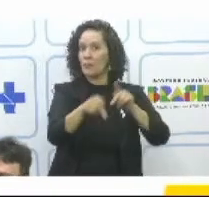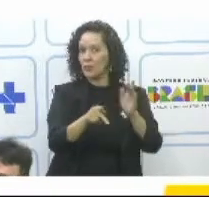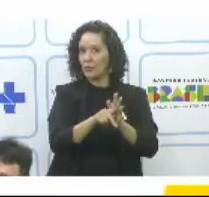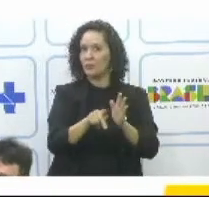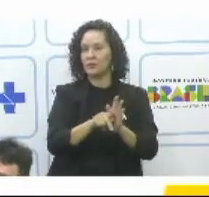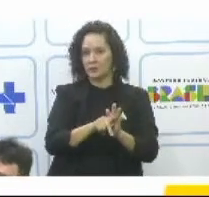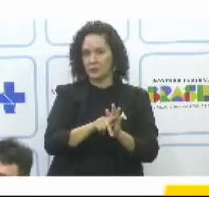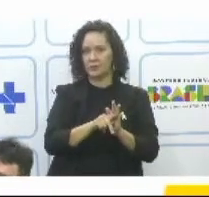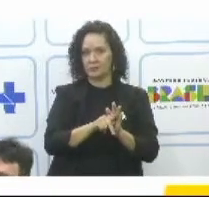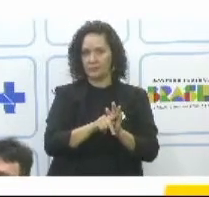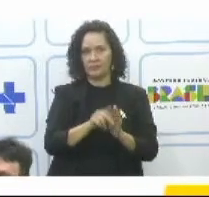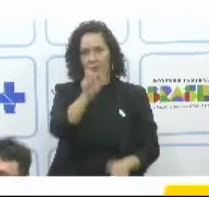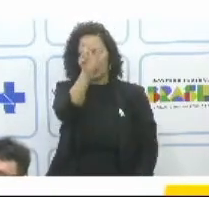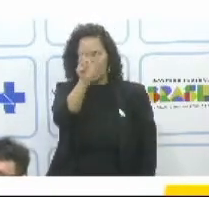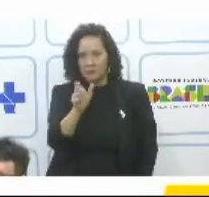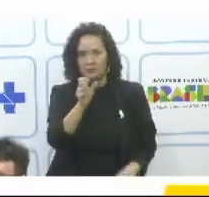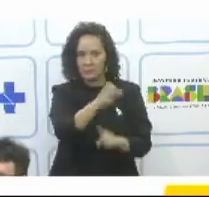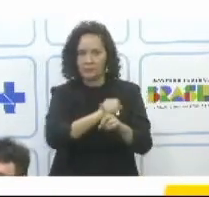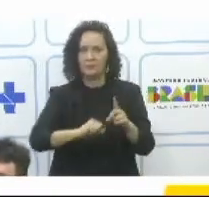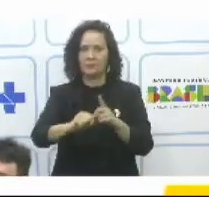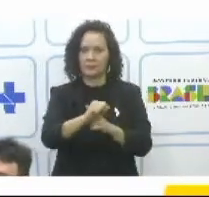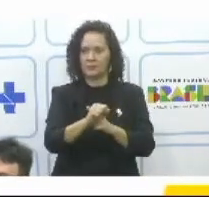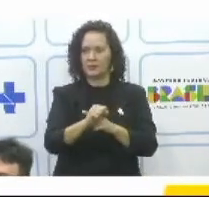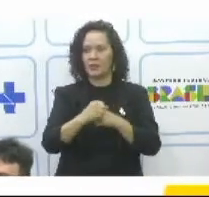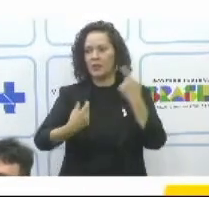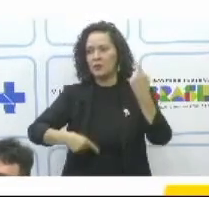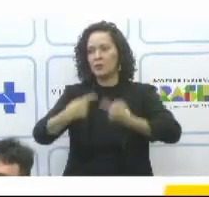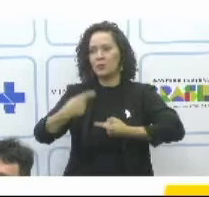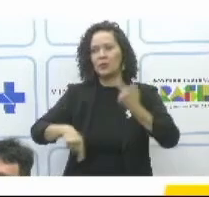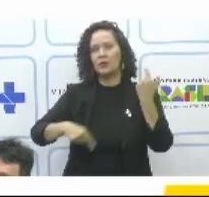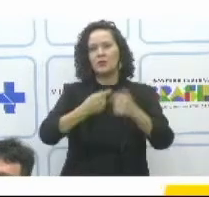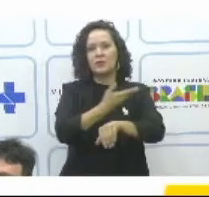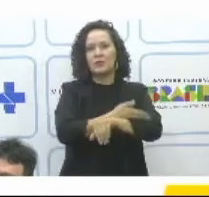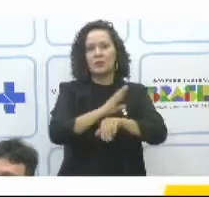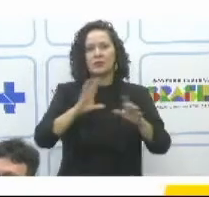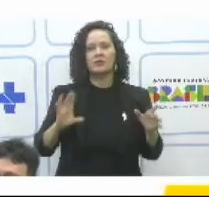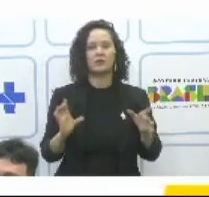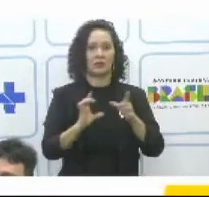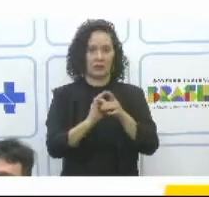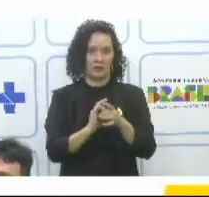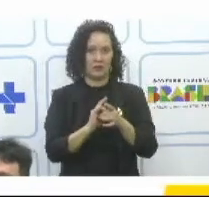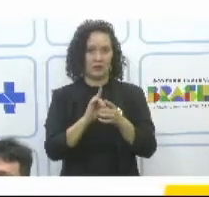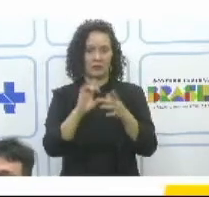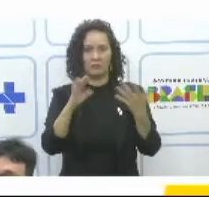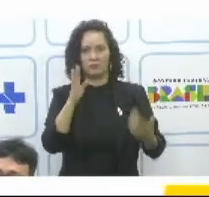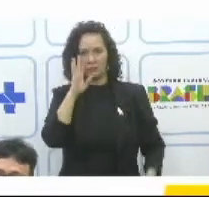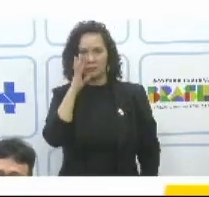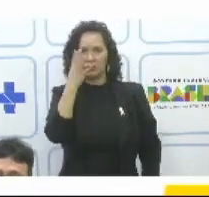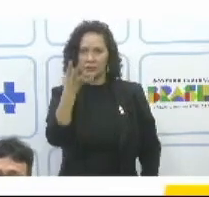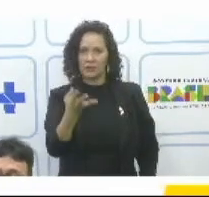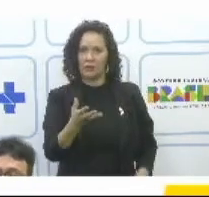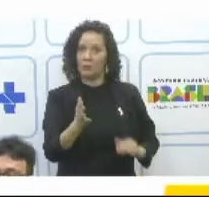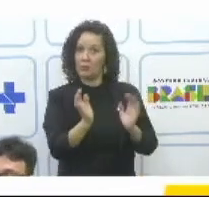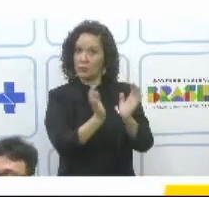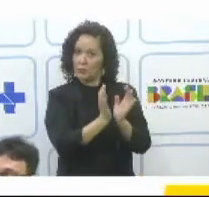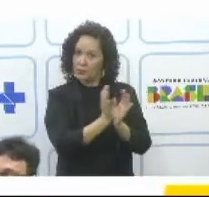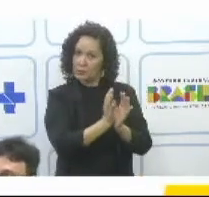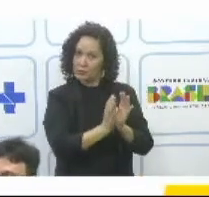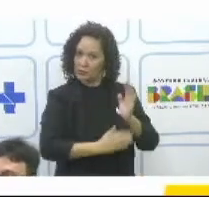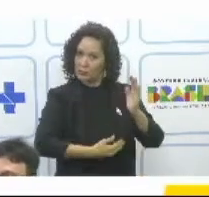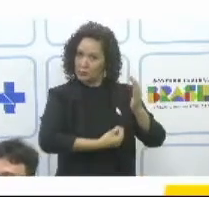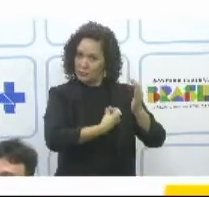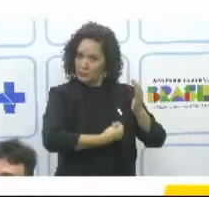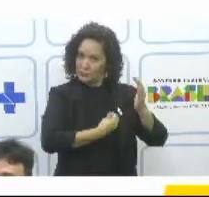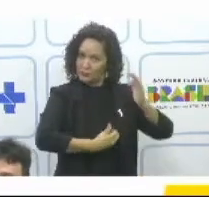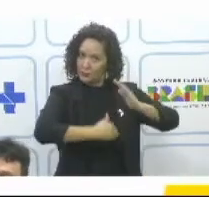população, por esses atores sociais, e a política de práticas integrativas que são realizadas pelas categorias presentes